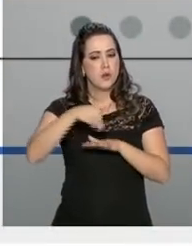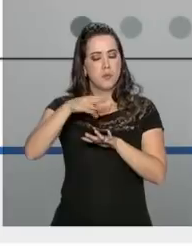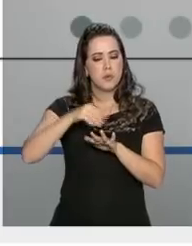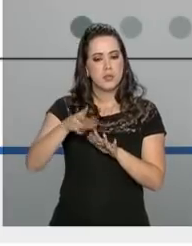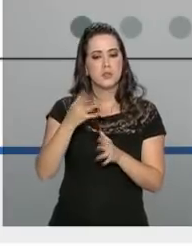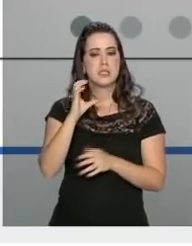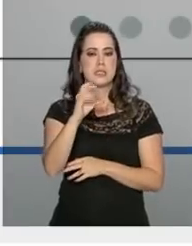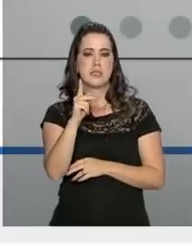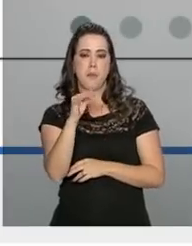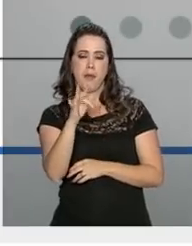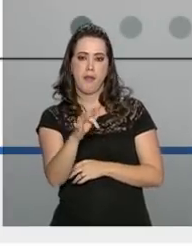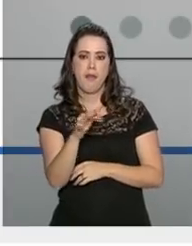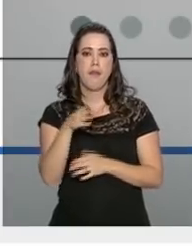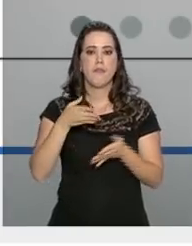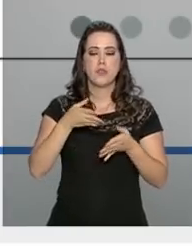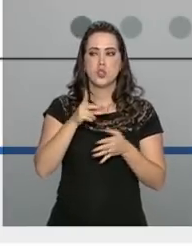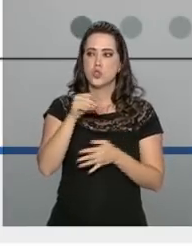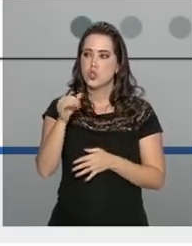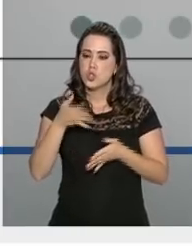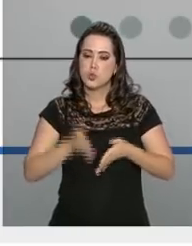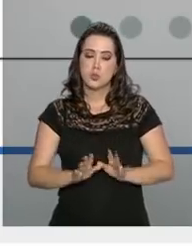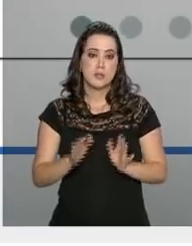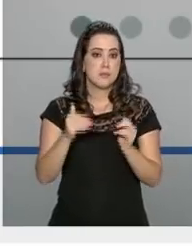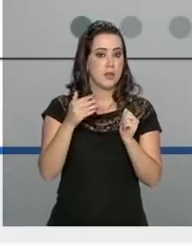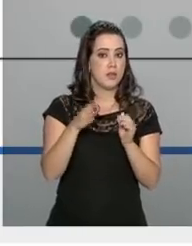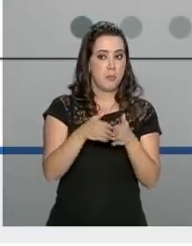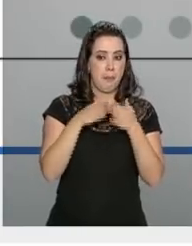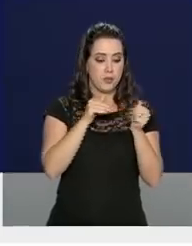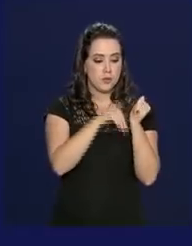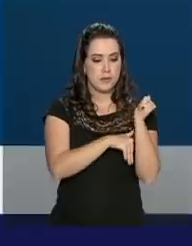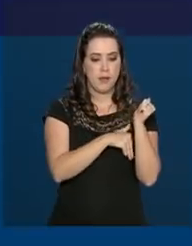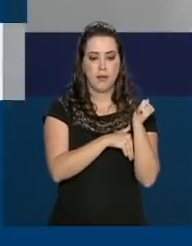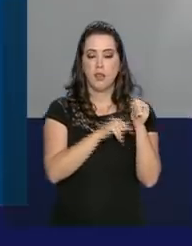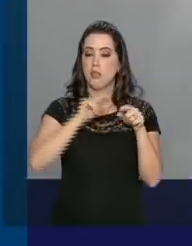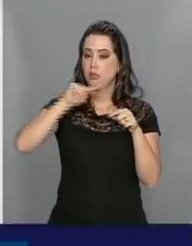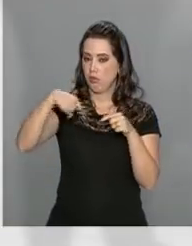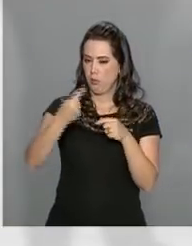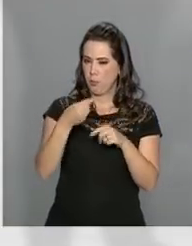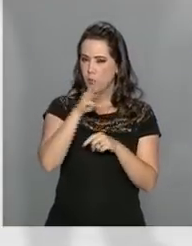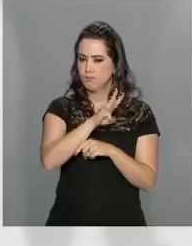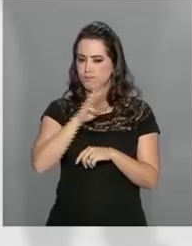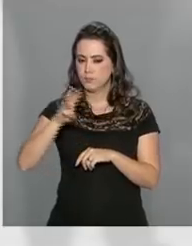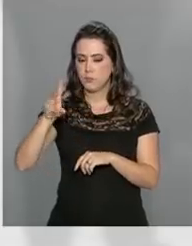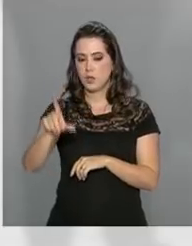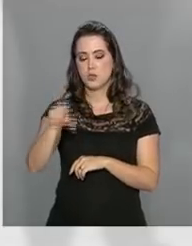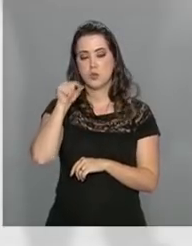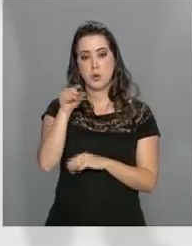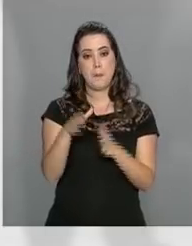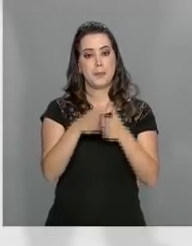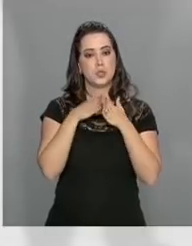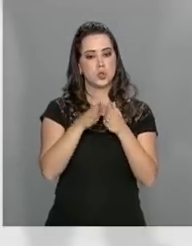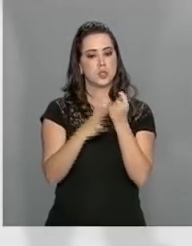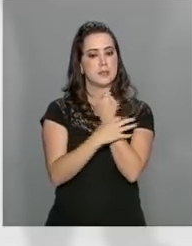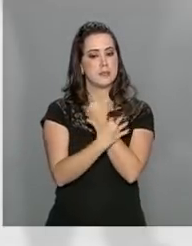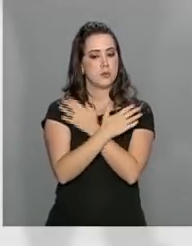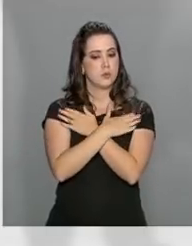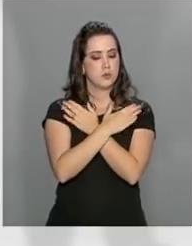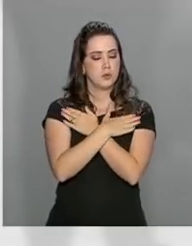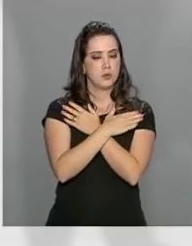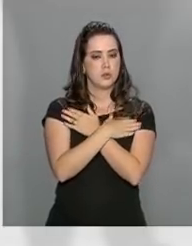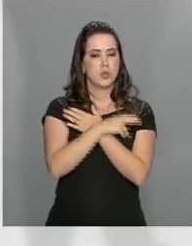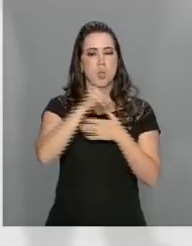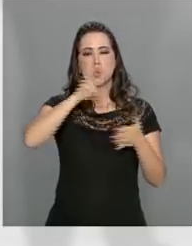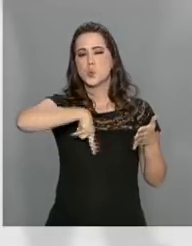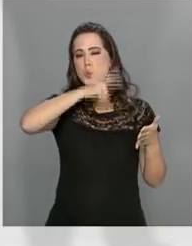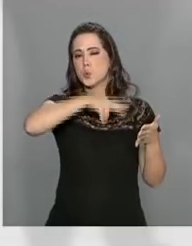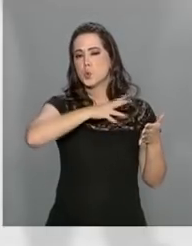e data de nascimento para ter uma senha de acesso pela plataforma na opção solicitar seguro desemprego